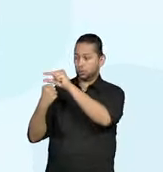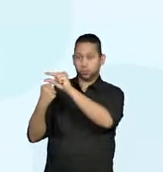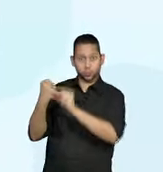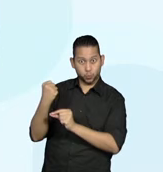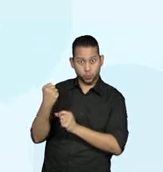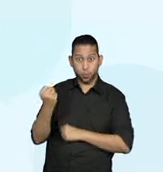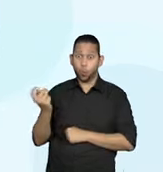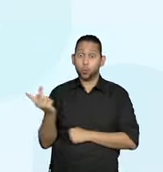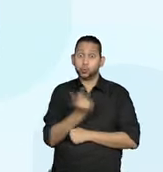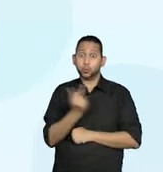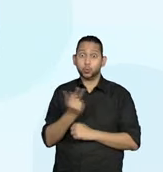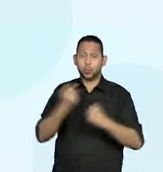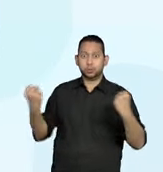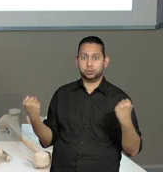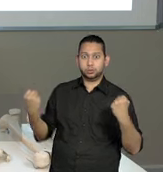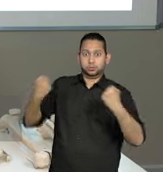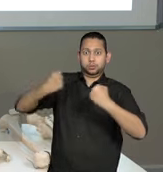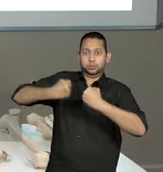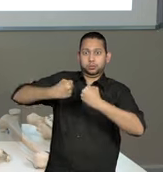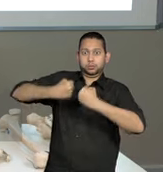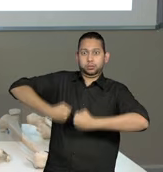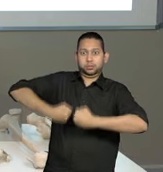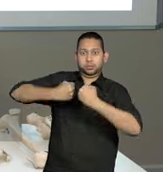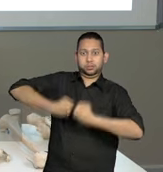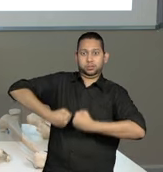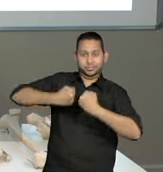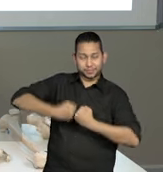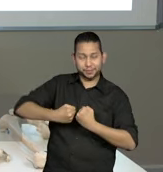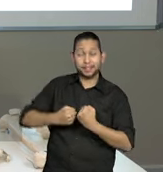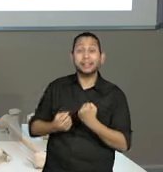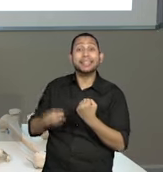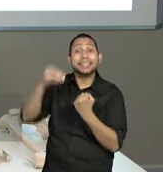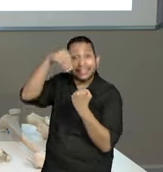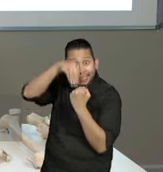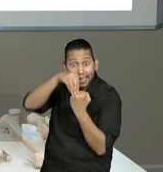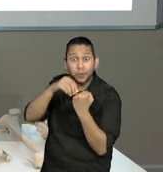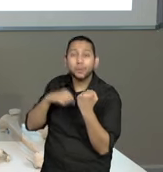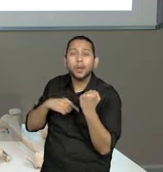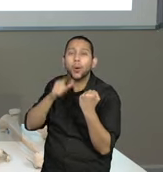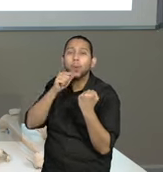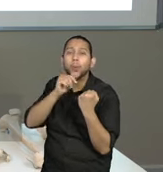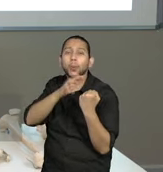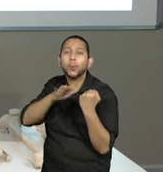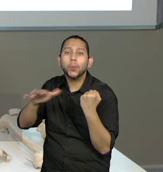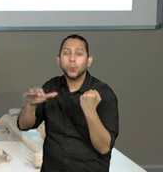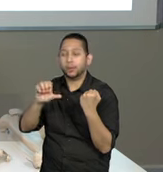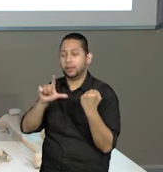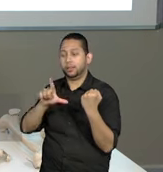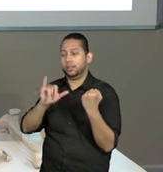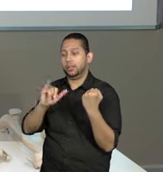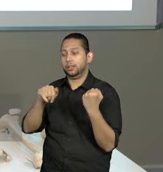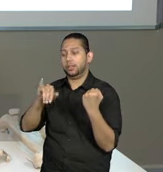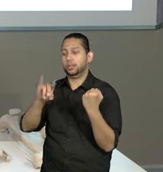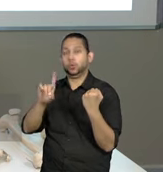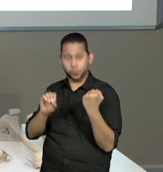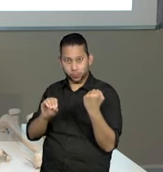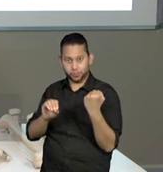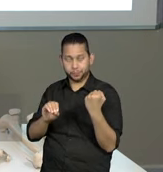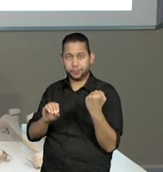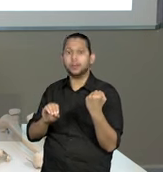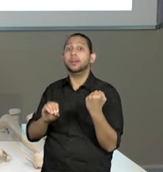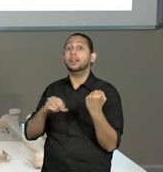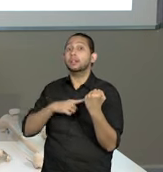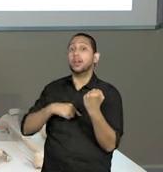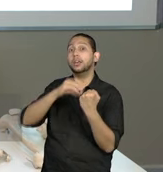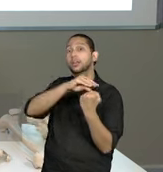que vai ser uma proteção hidráulica, tá? Quando você tem ali essa